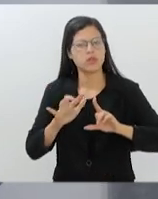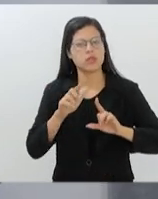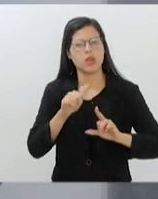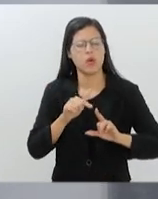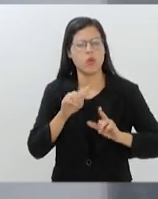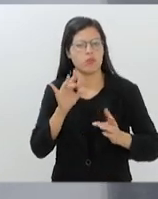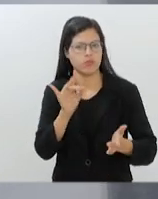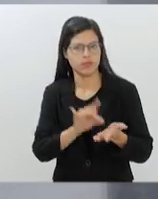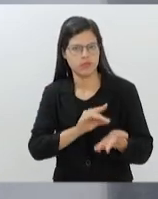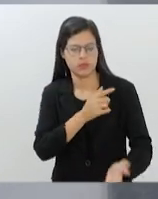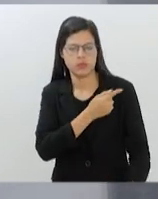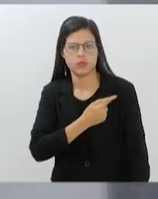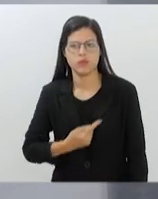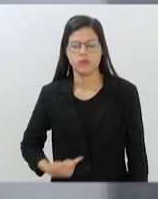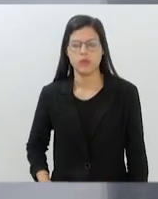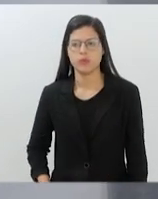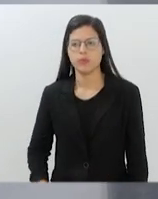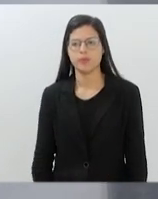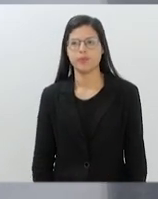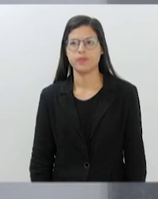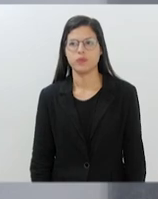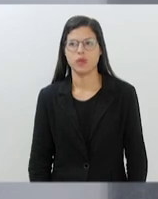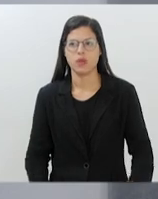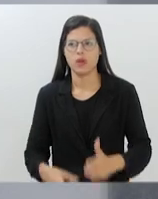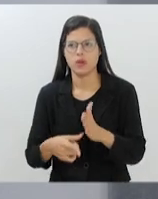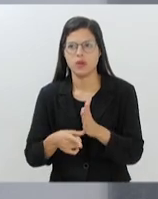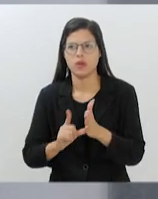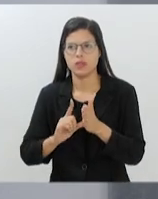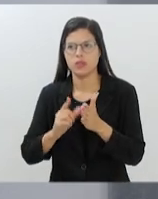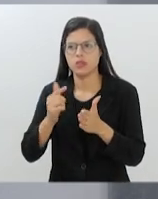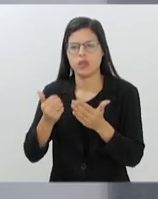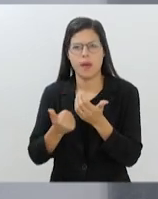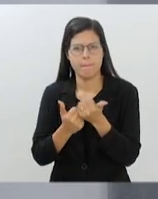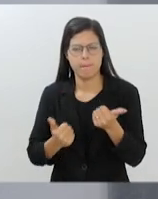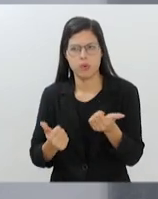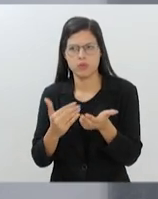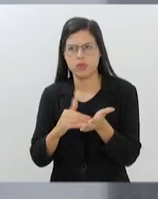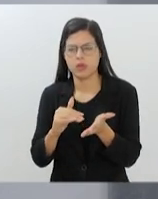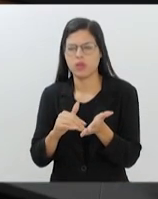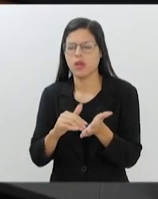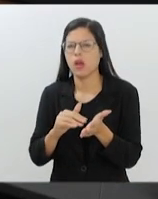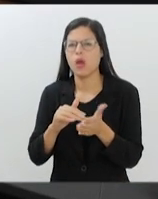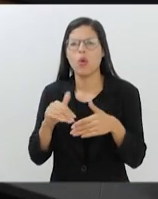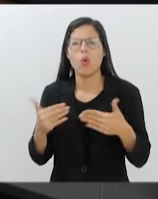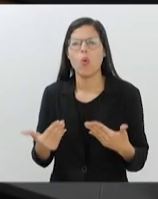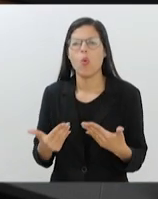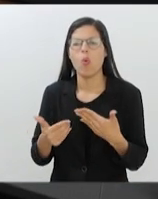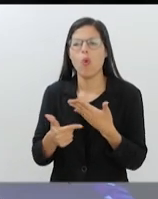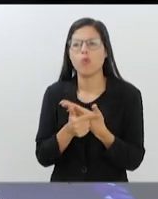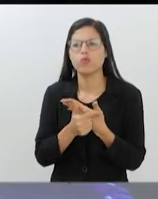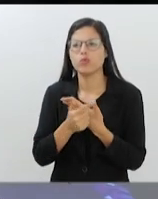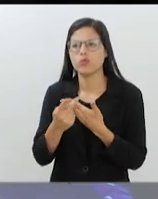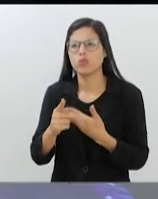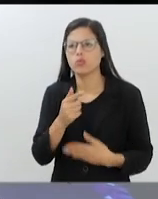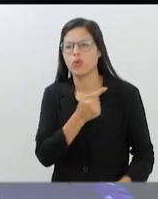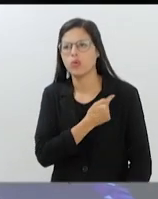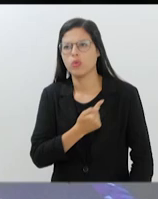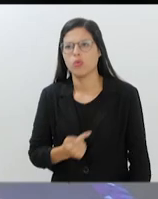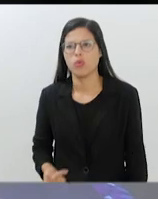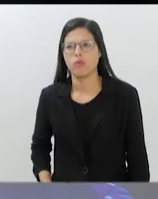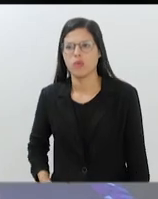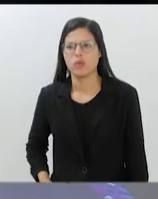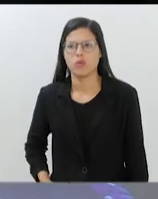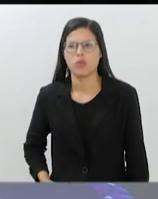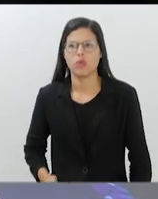eh o senhor antes de ser subsecretário perdou qual era o cargo do Senhor no governo eu fui assessor de